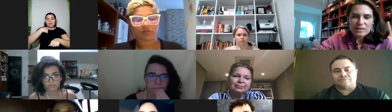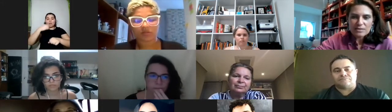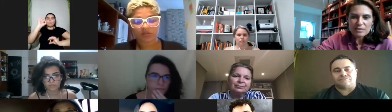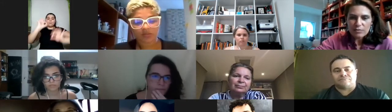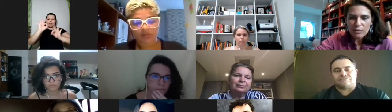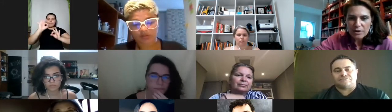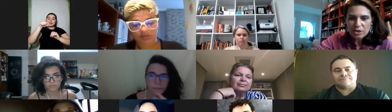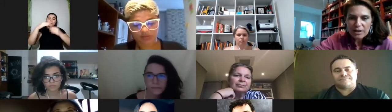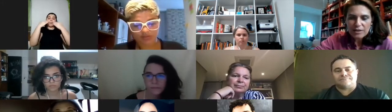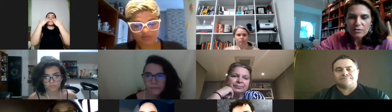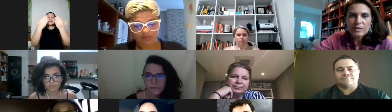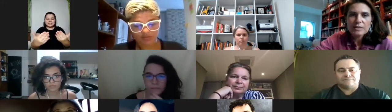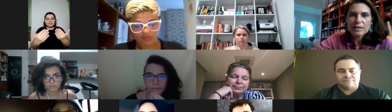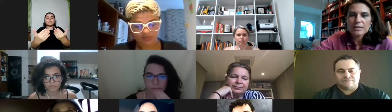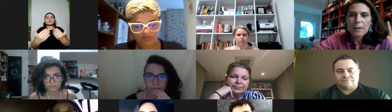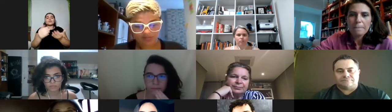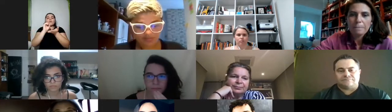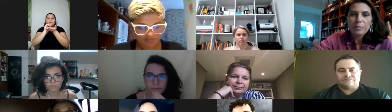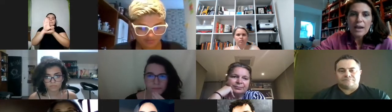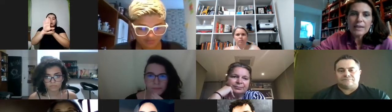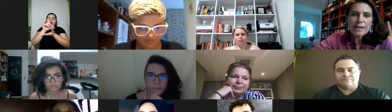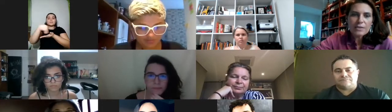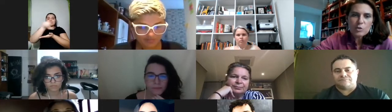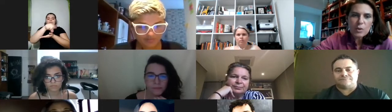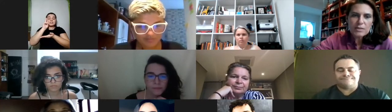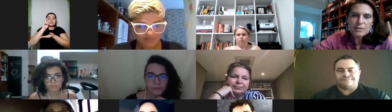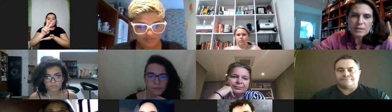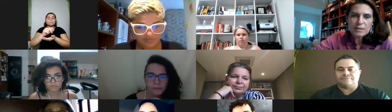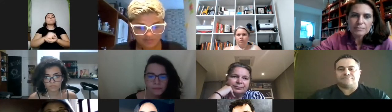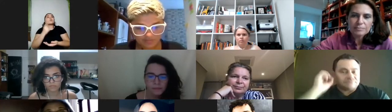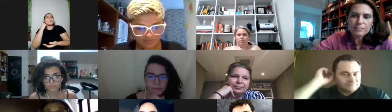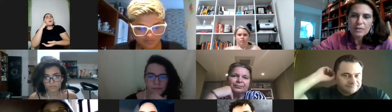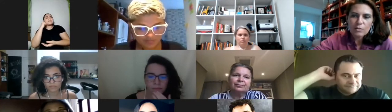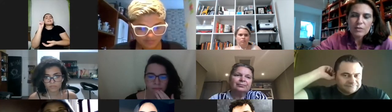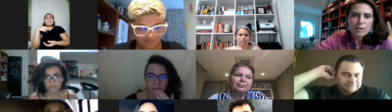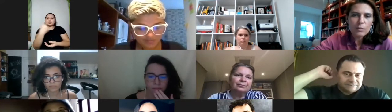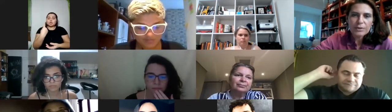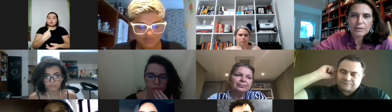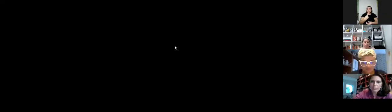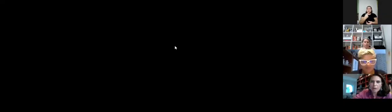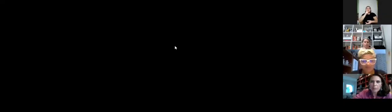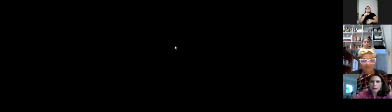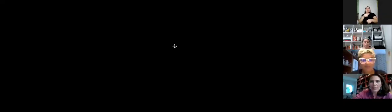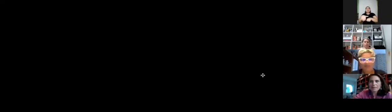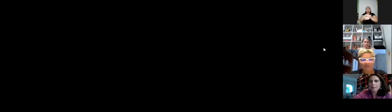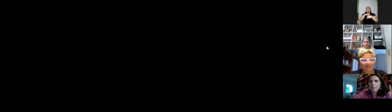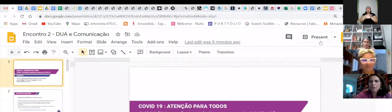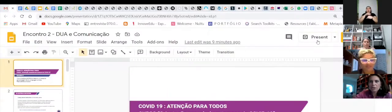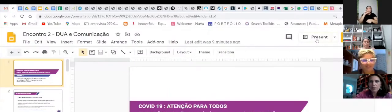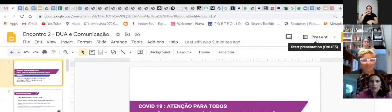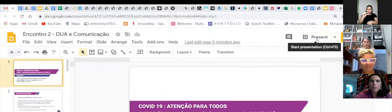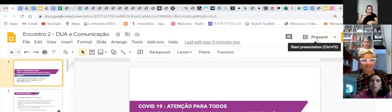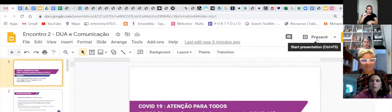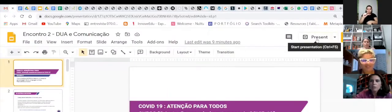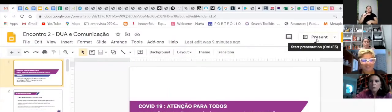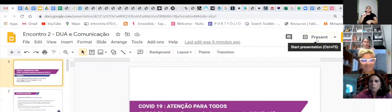apresentação que eu vou compartilhar aqui com vocês. A ideia é a gente possa, assim, conversar um pouquinho, vou dar uma passada mais